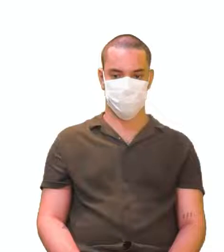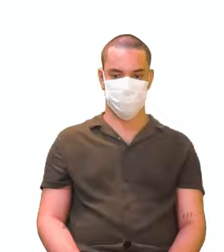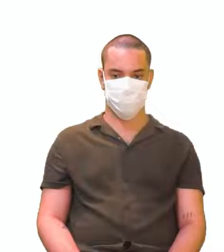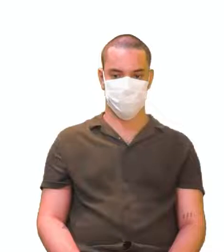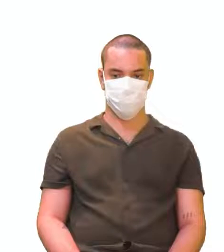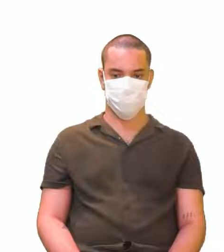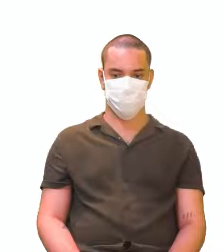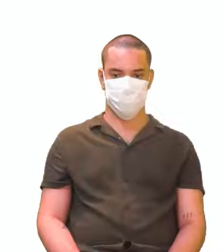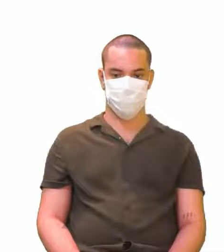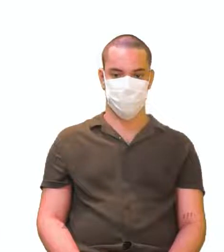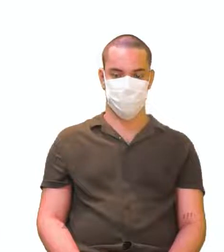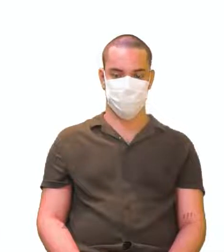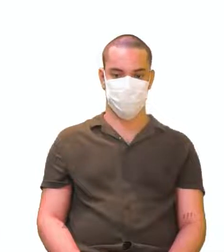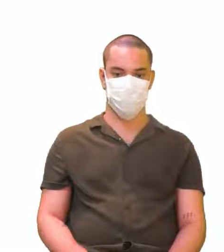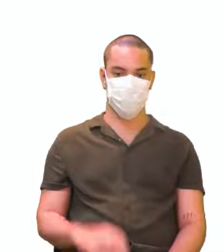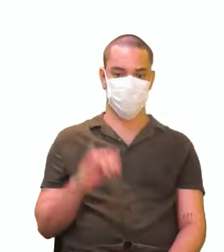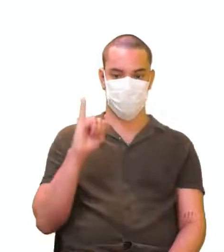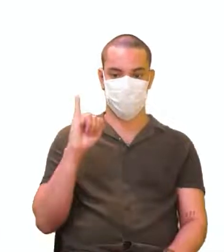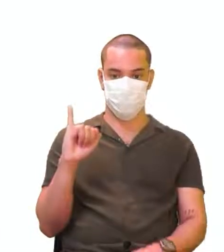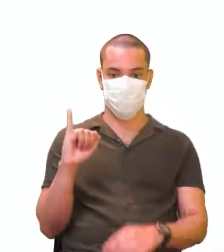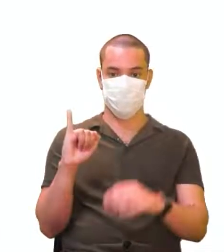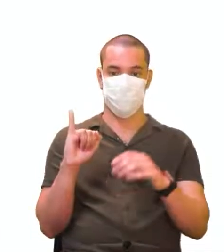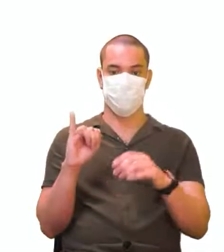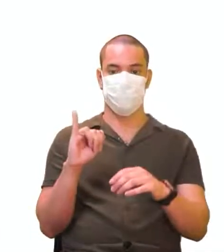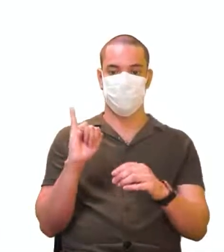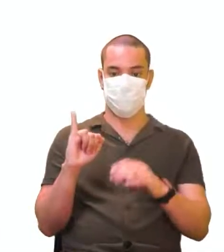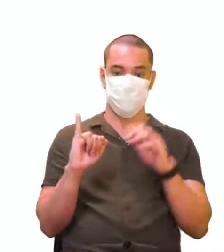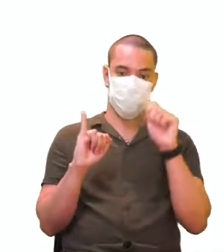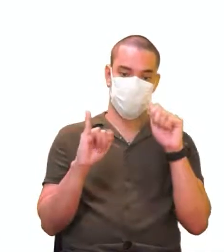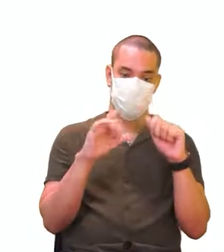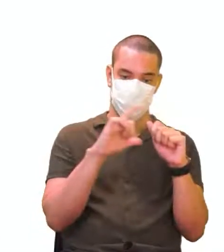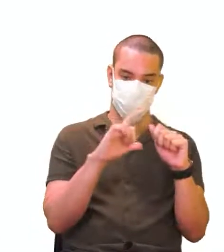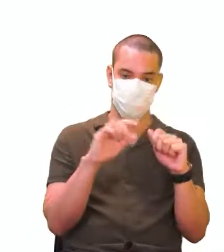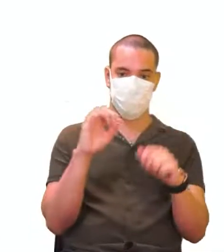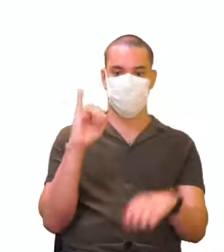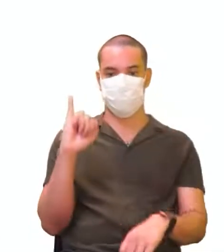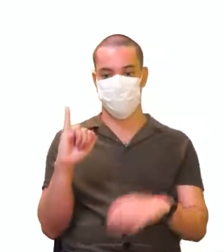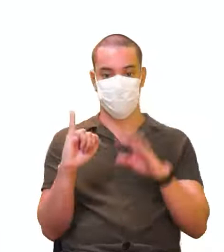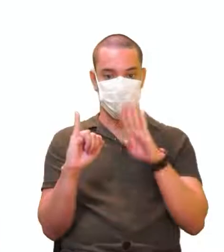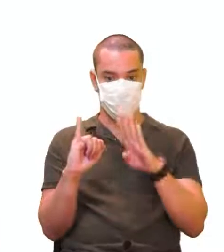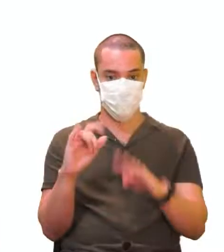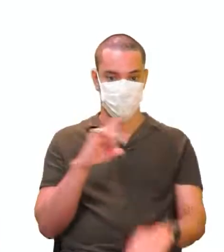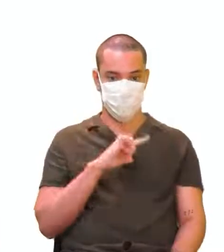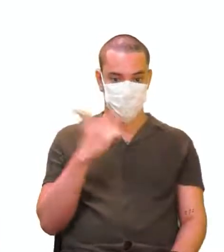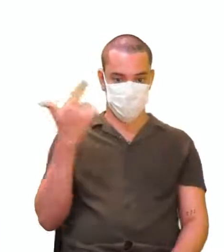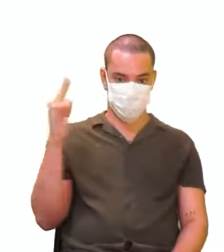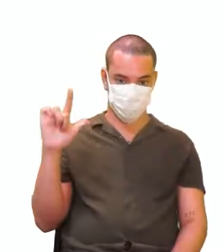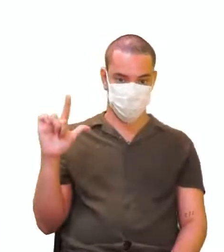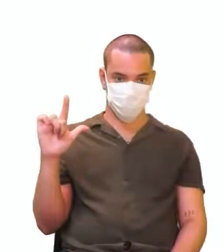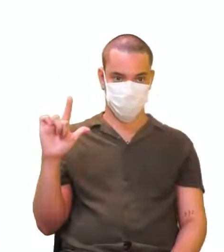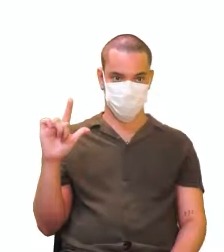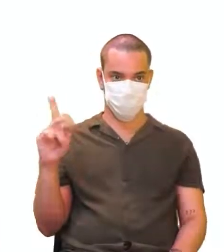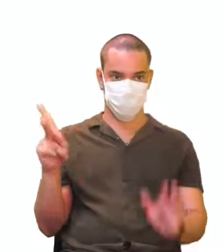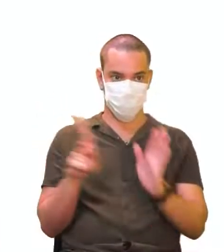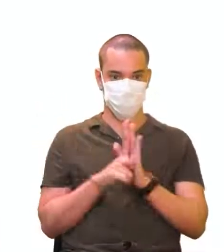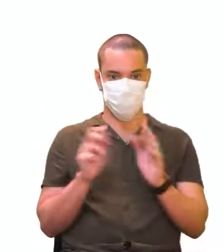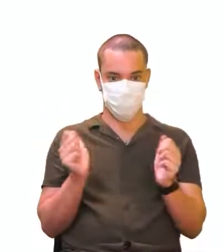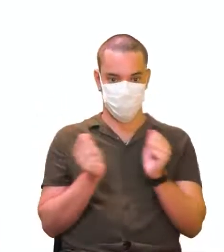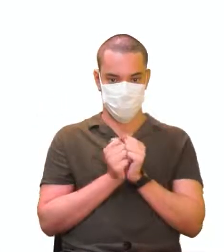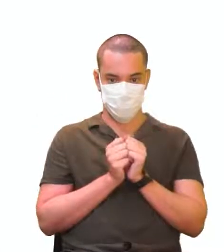ele vai ter Izão, Bzão. Izão, Azão, Izão, Bzão. Tem outro genótipo para o indivíduo do fator